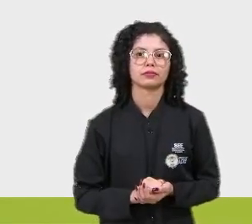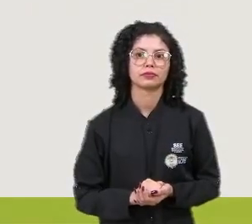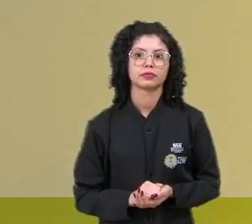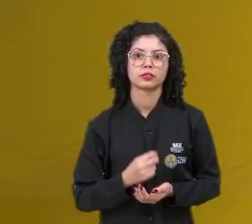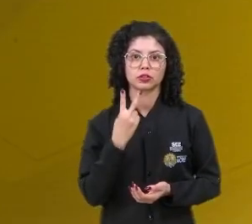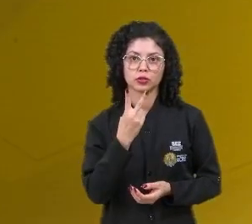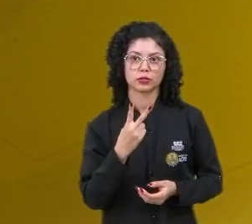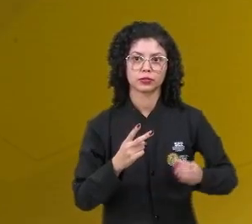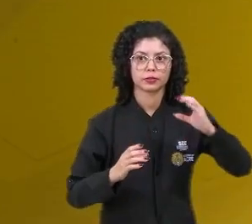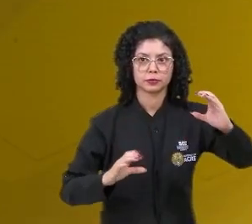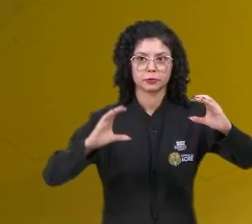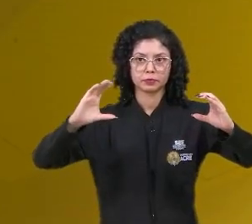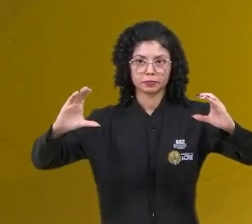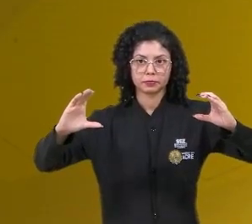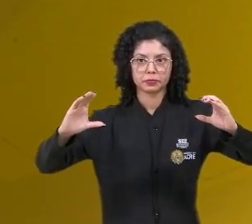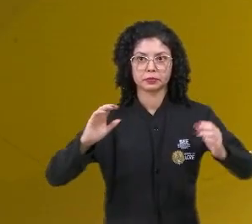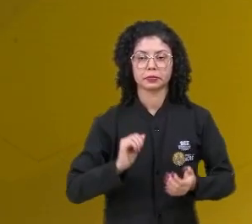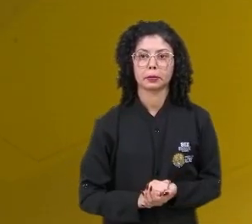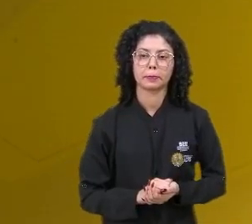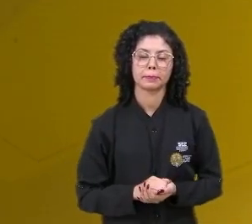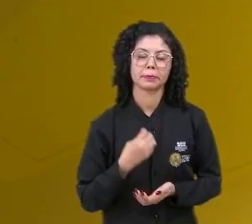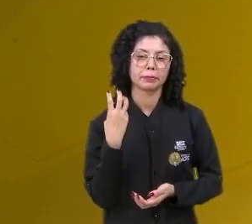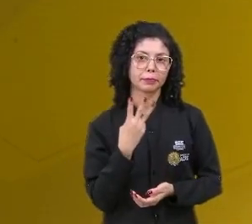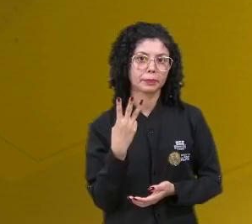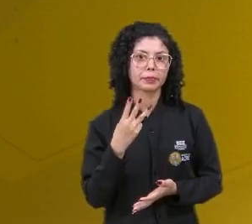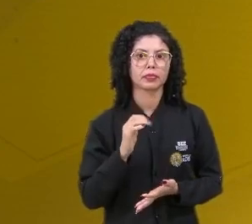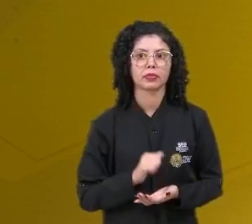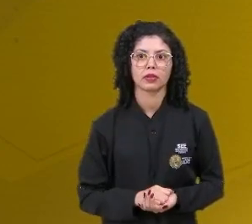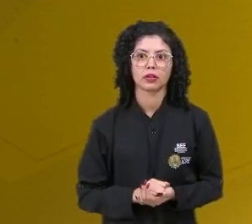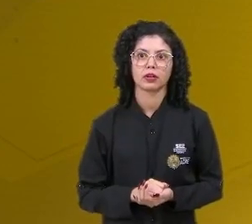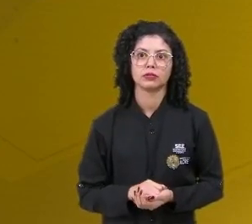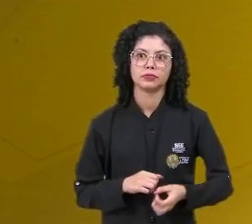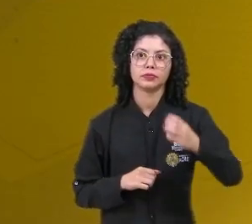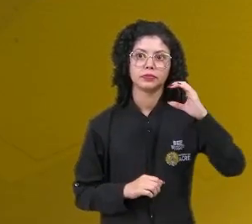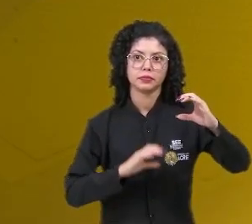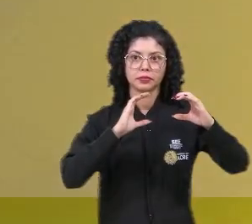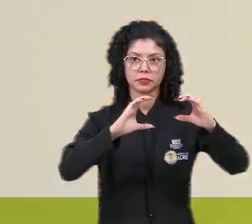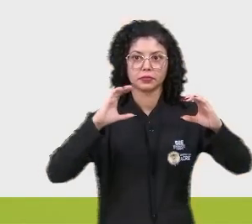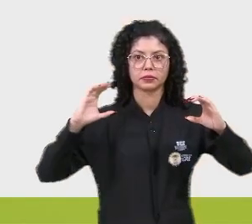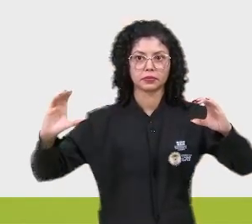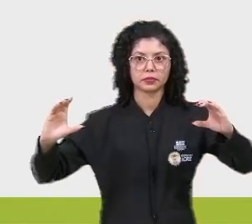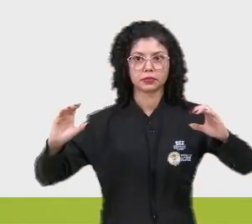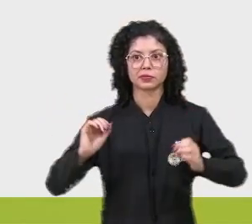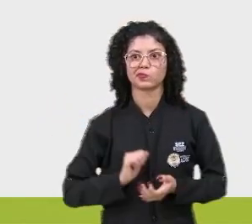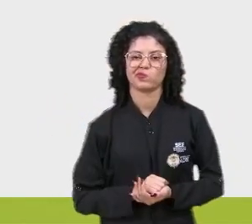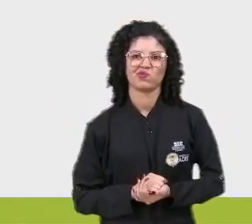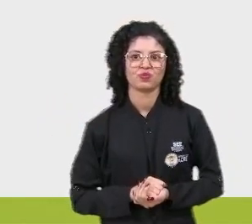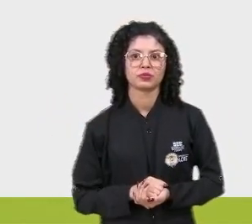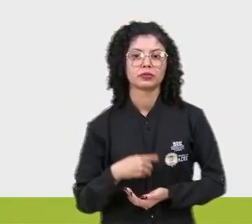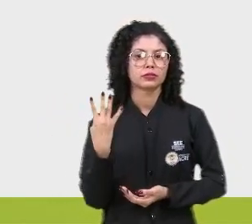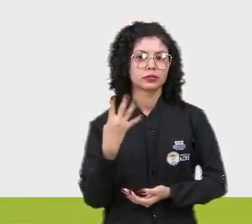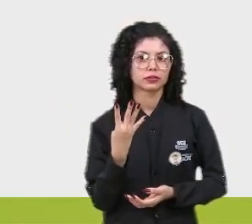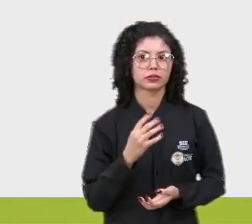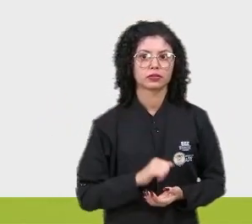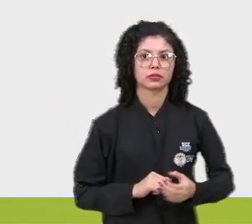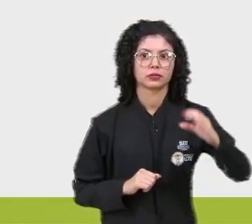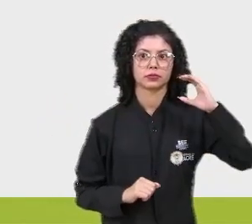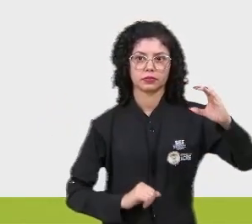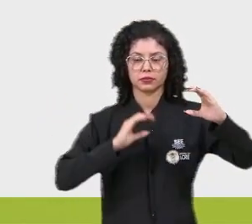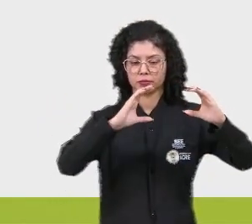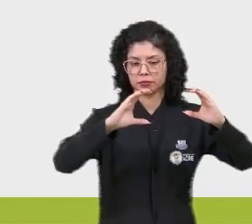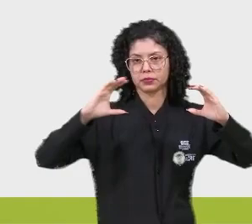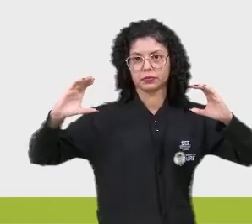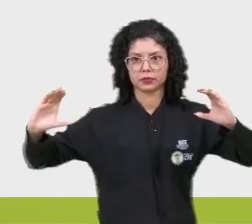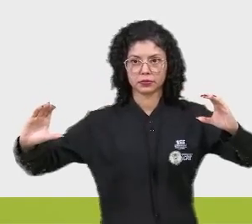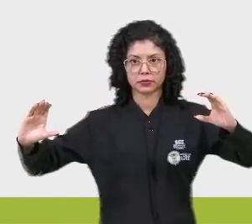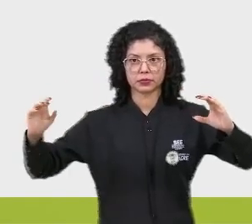entre 2 carbonos. Carbono terciário, quando ele estiver entre 3 carbonos. E o carbono quaternário, quando ele